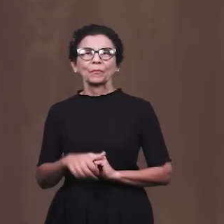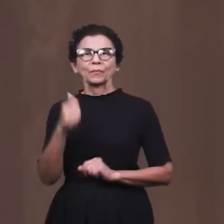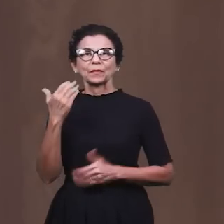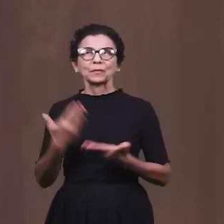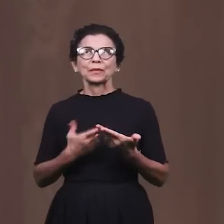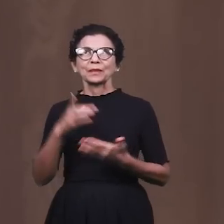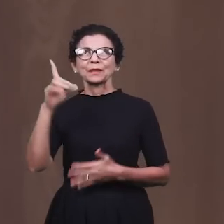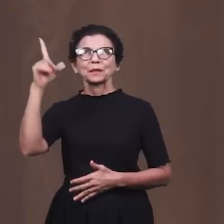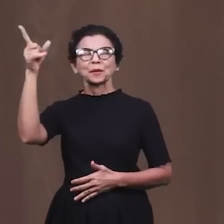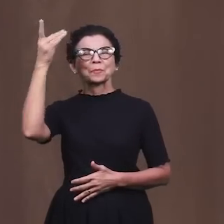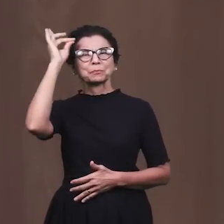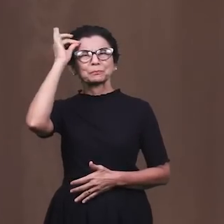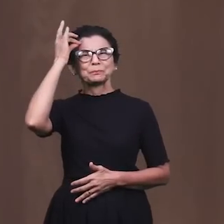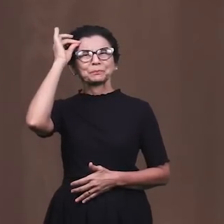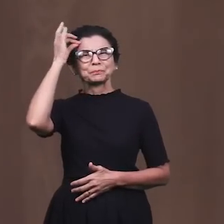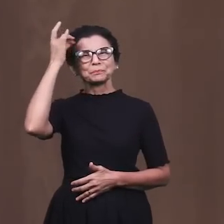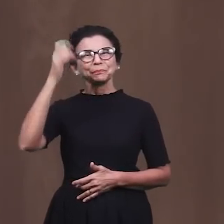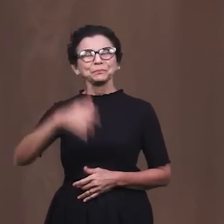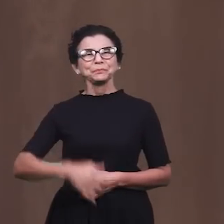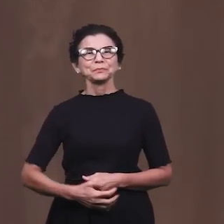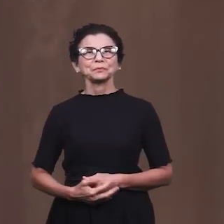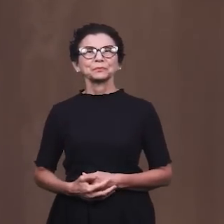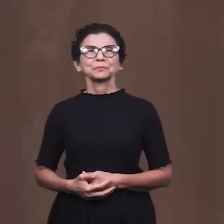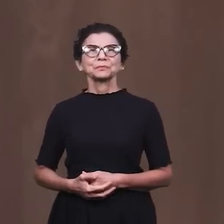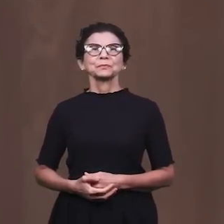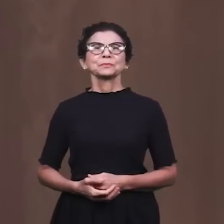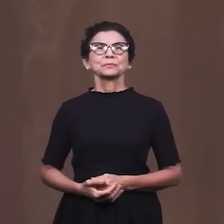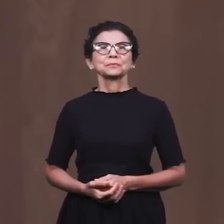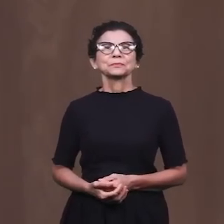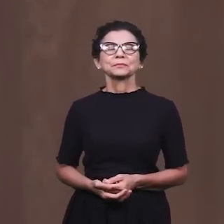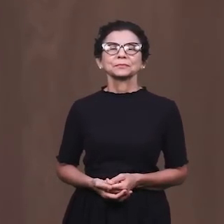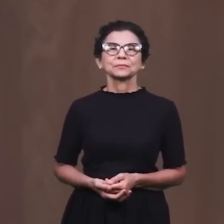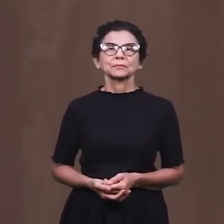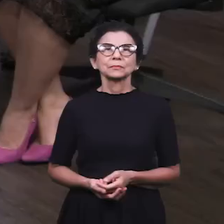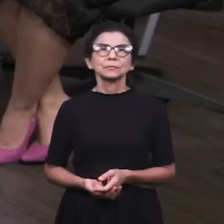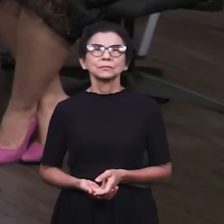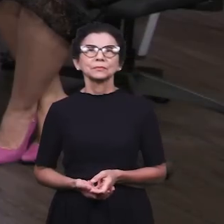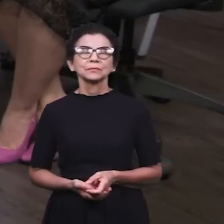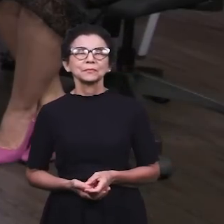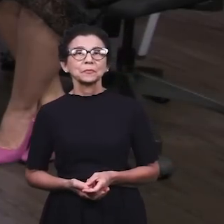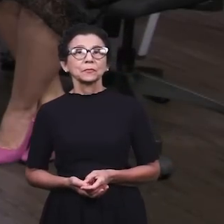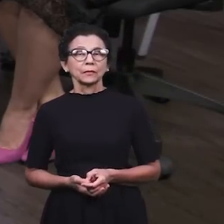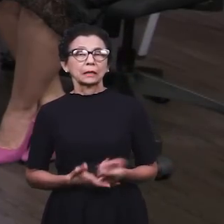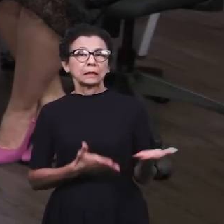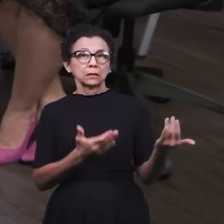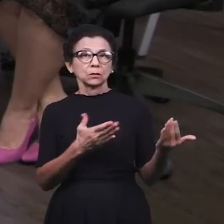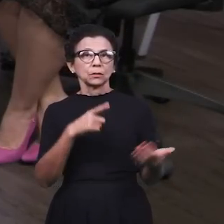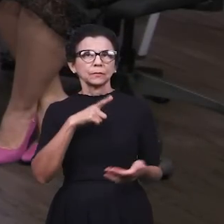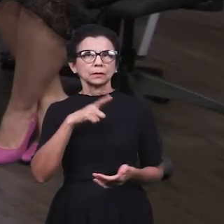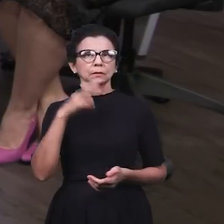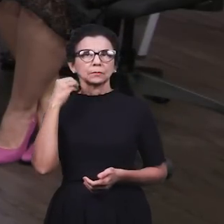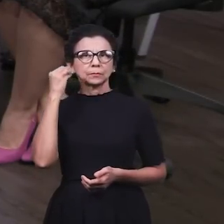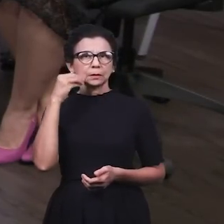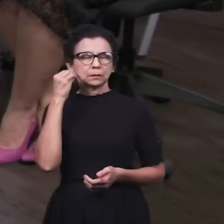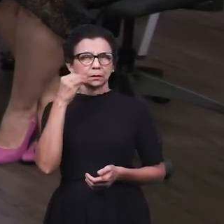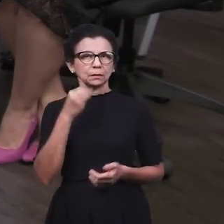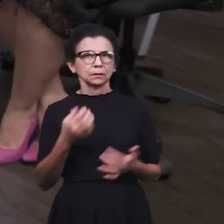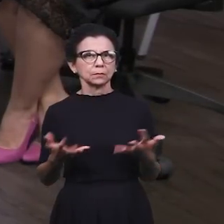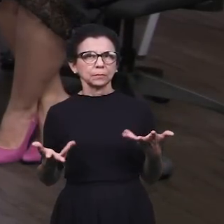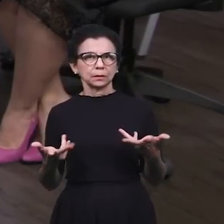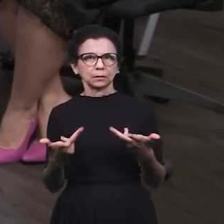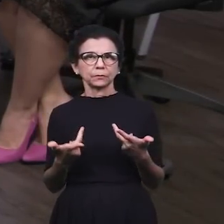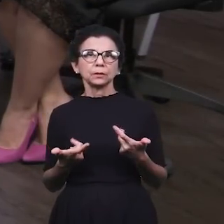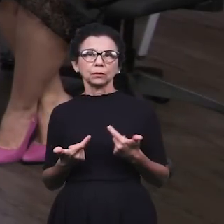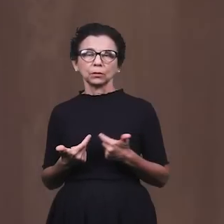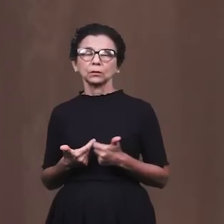espiritual, e ela contou aqui uma experiência, né? Ela tem uma experiência maravilhosa, né, com relação aos